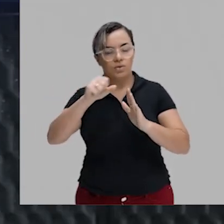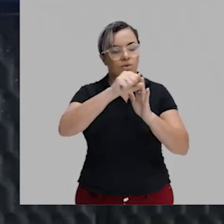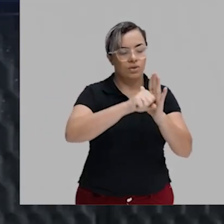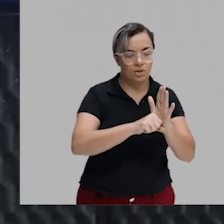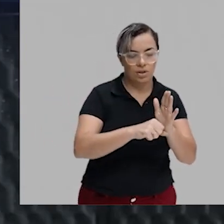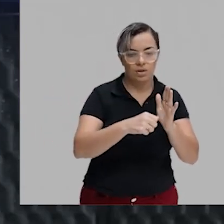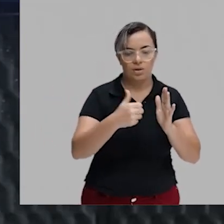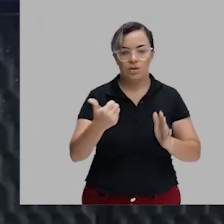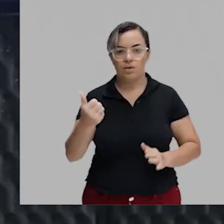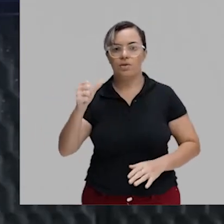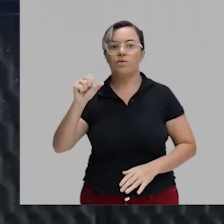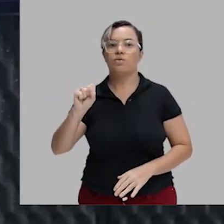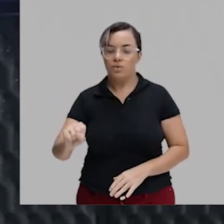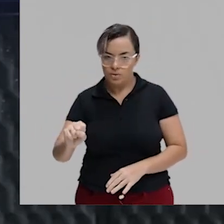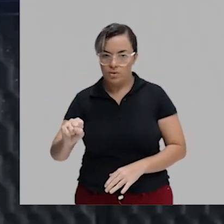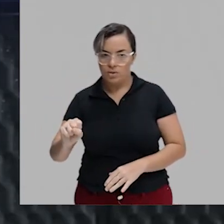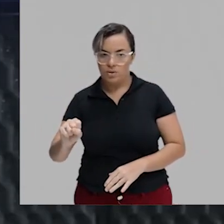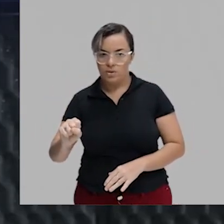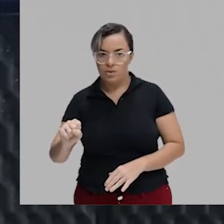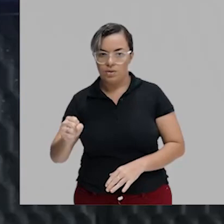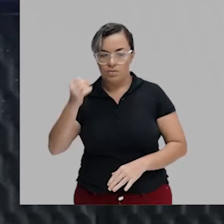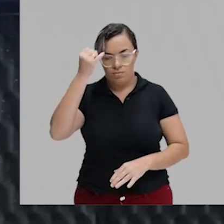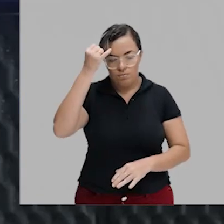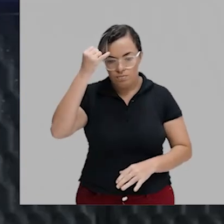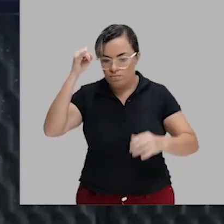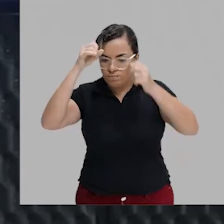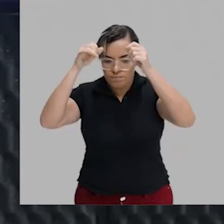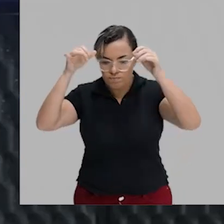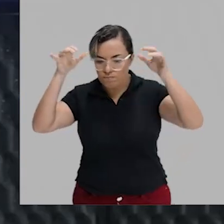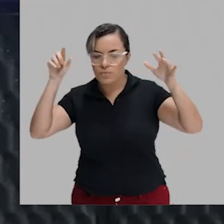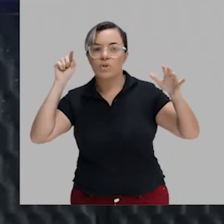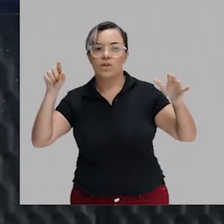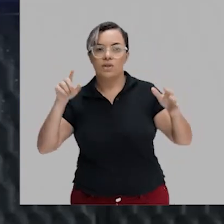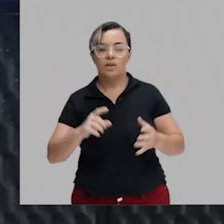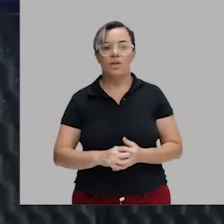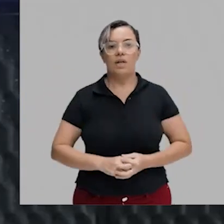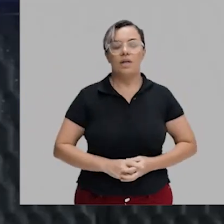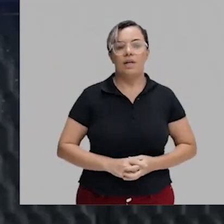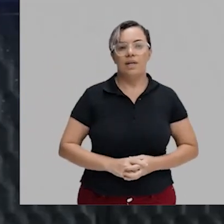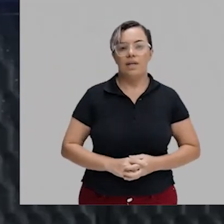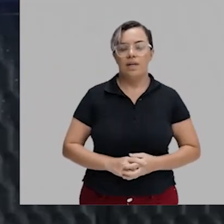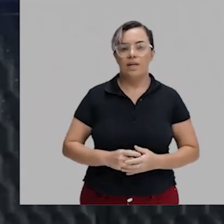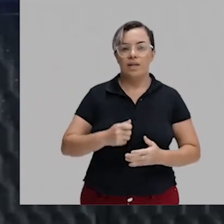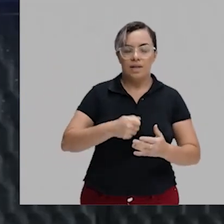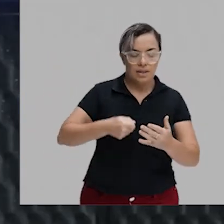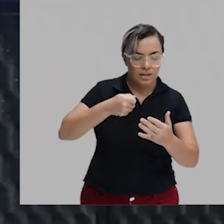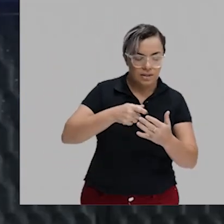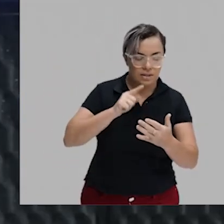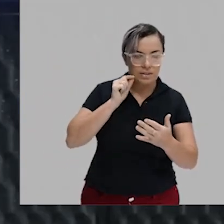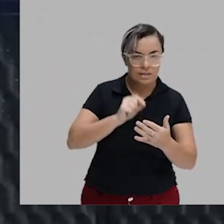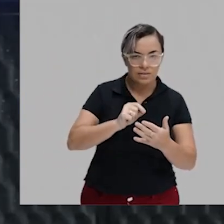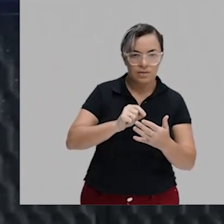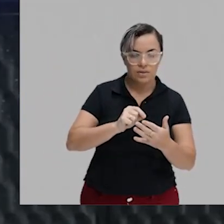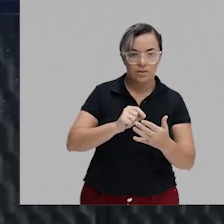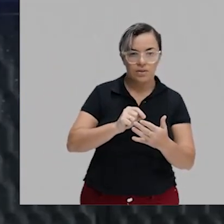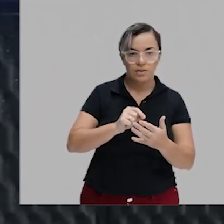XVIII, na medida que defendia o liberalismo econômico, o iluminismo ele